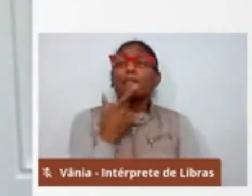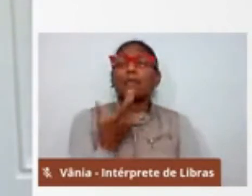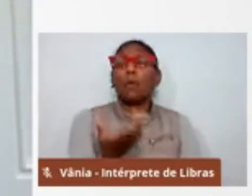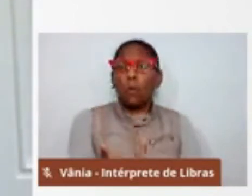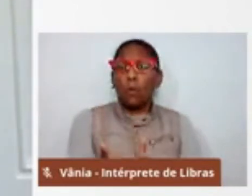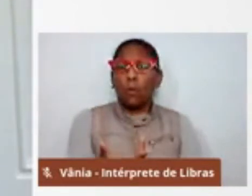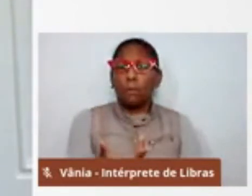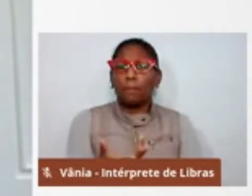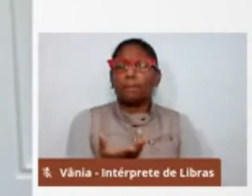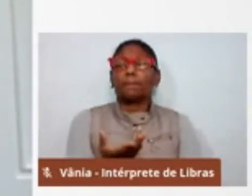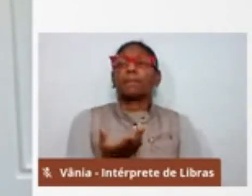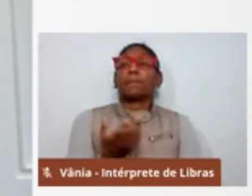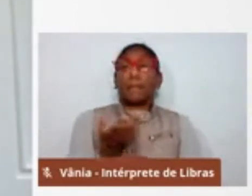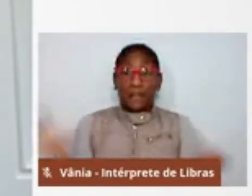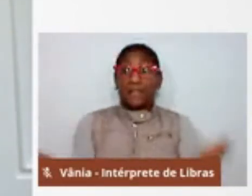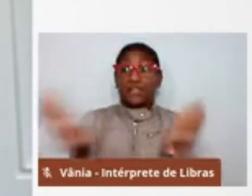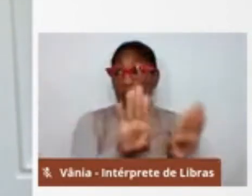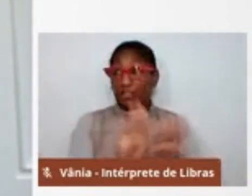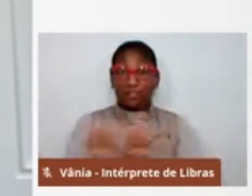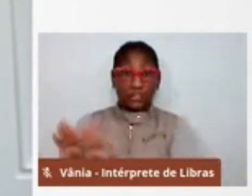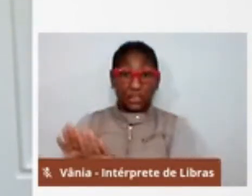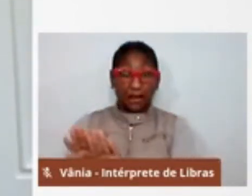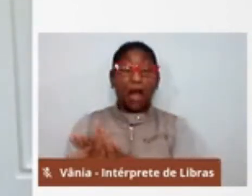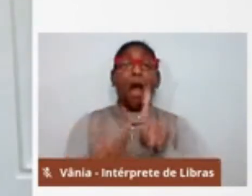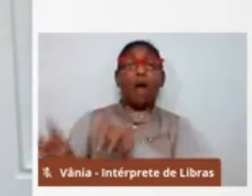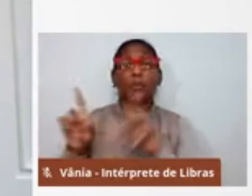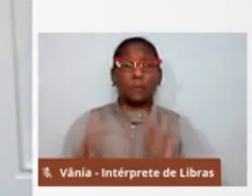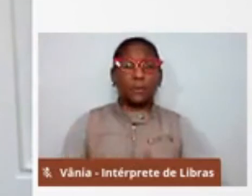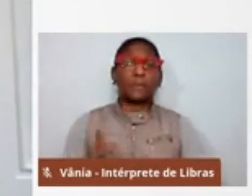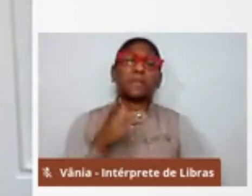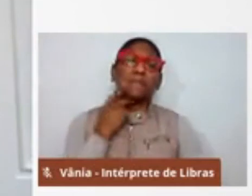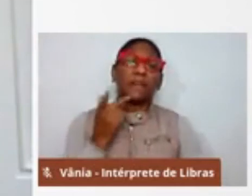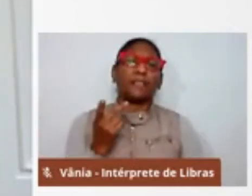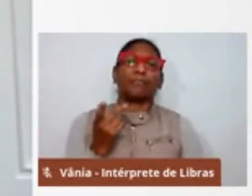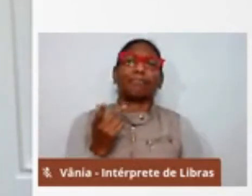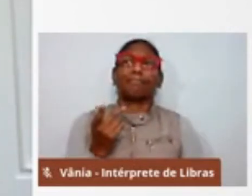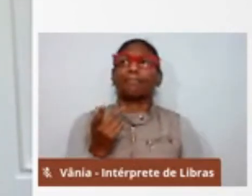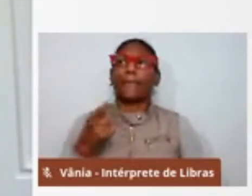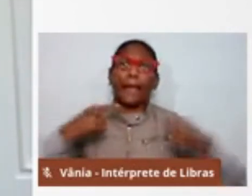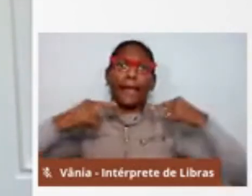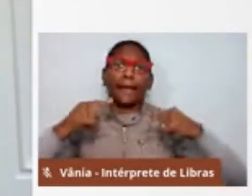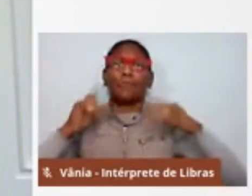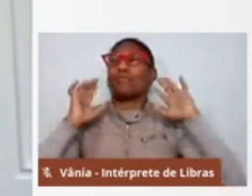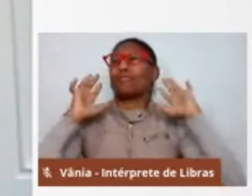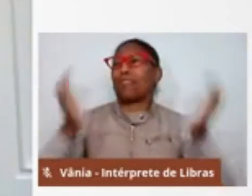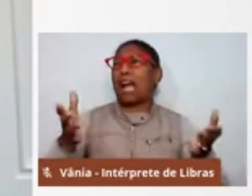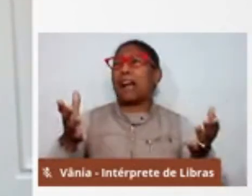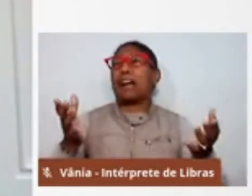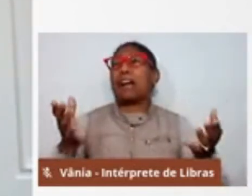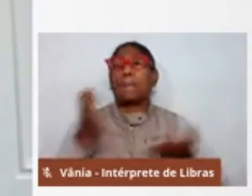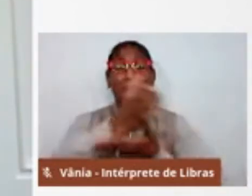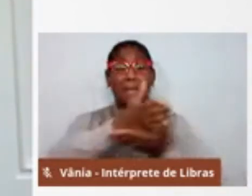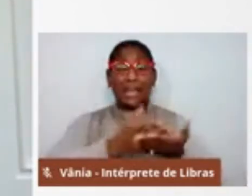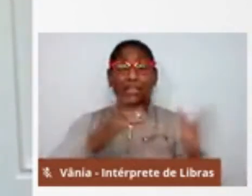trata de lockdown. Muitas pessoas acusam que o que já temos, né, já seria o lockdown. Certamente não